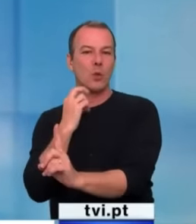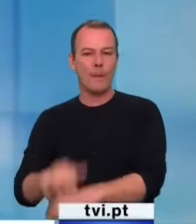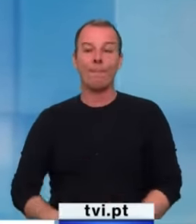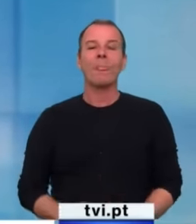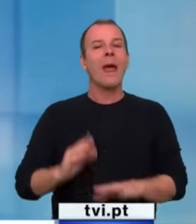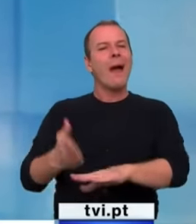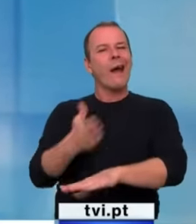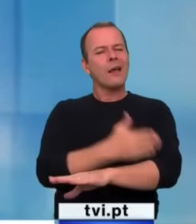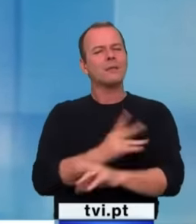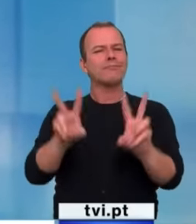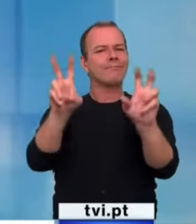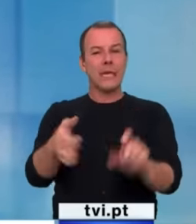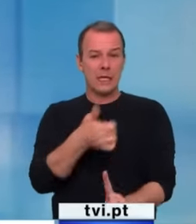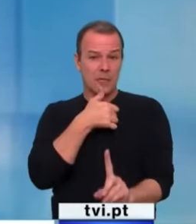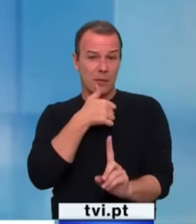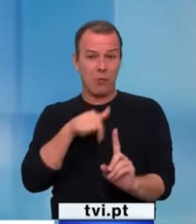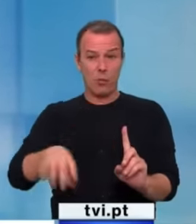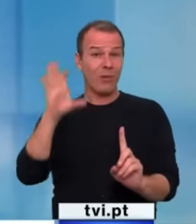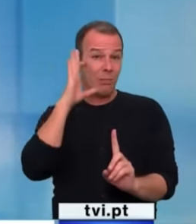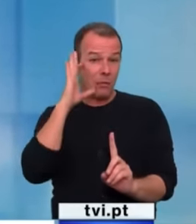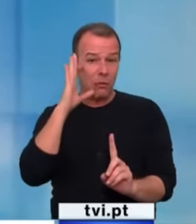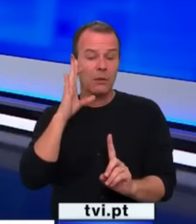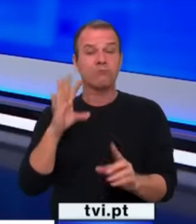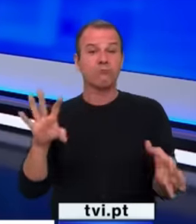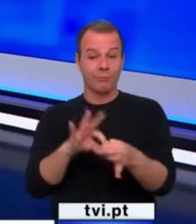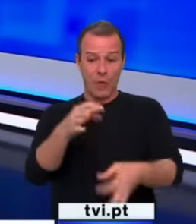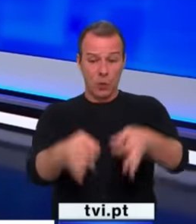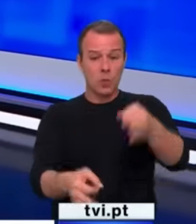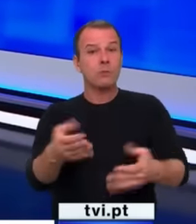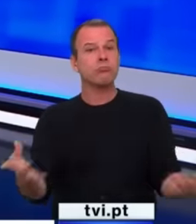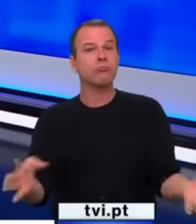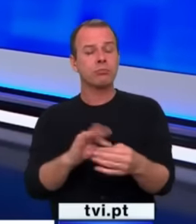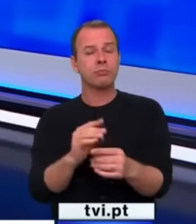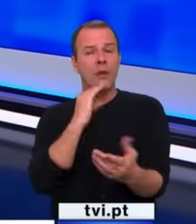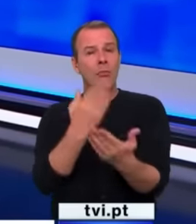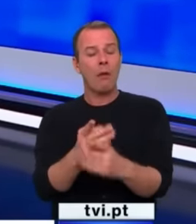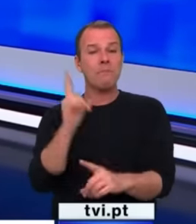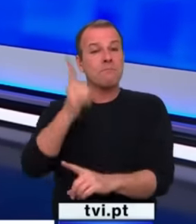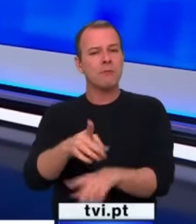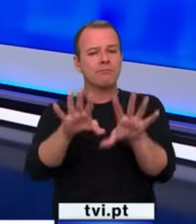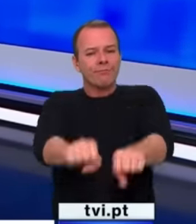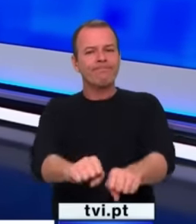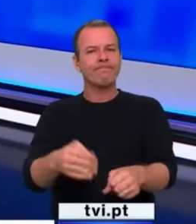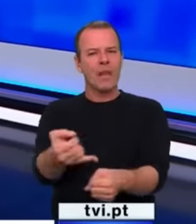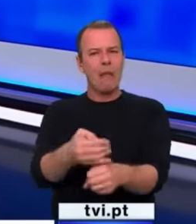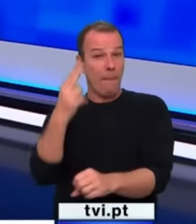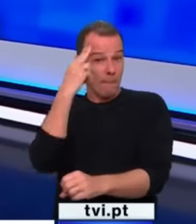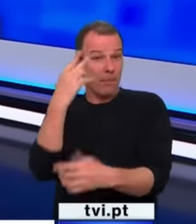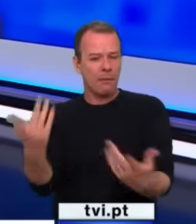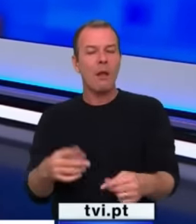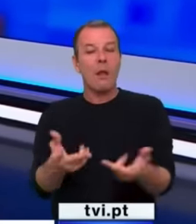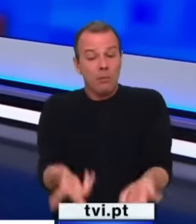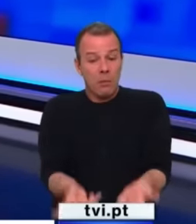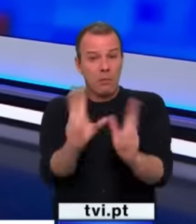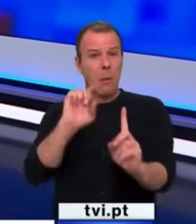ouvi-los primeiro sobre a decisão conhecida esta tarde, uma decisão da Justiça, na operação que levou às detenções na Madeira. Tivemos a libertação dos